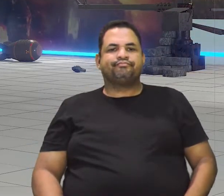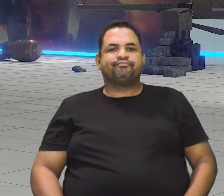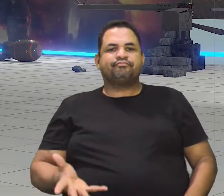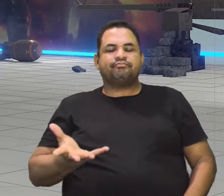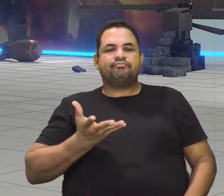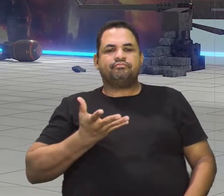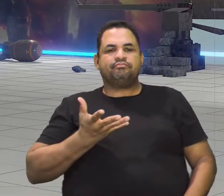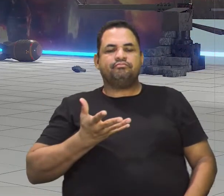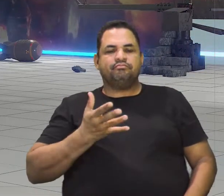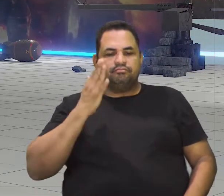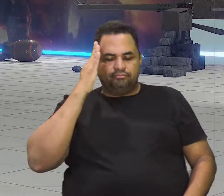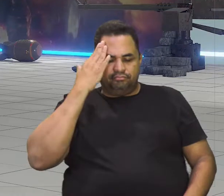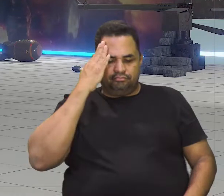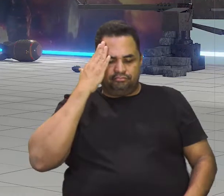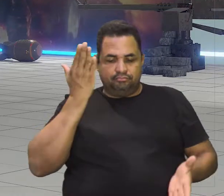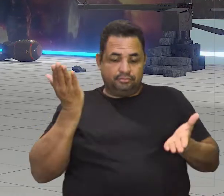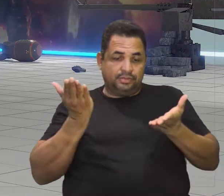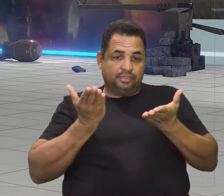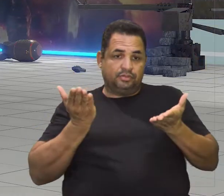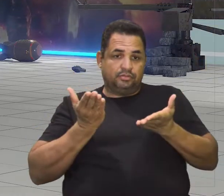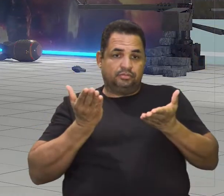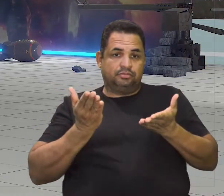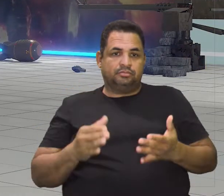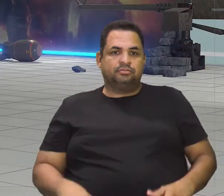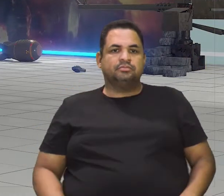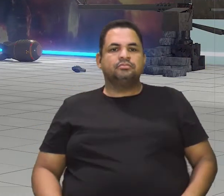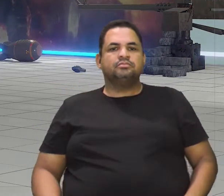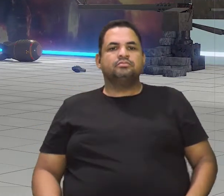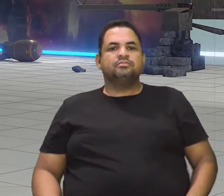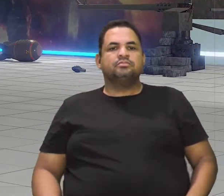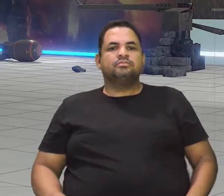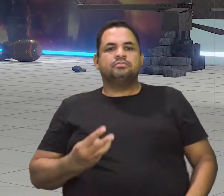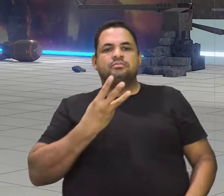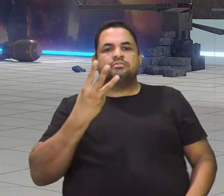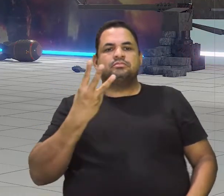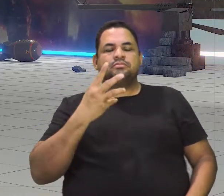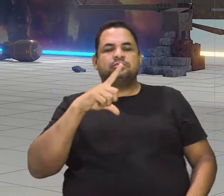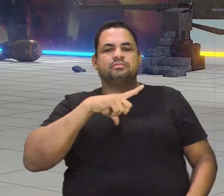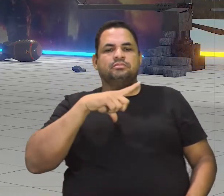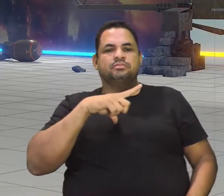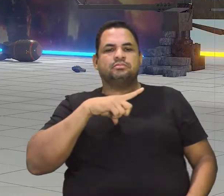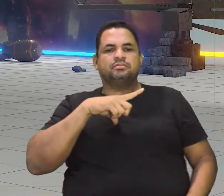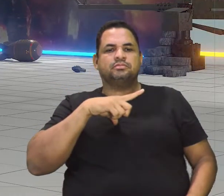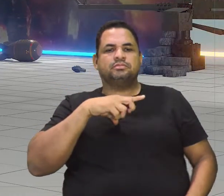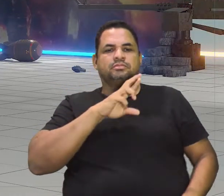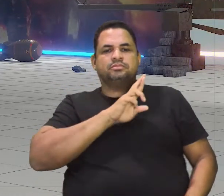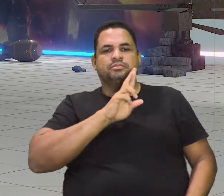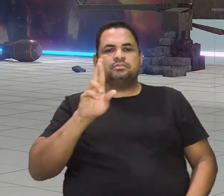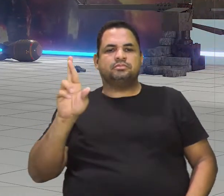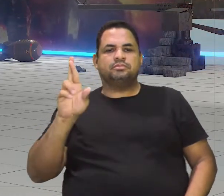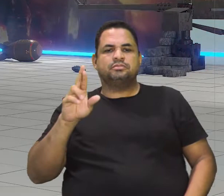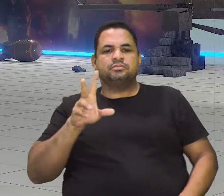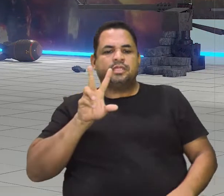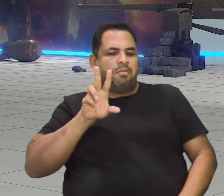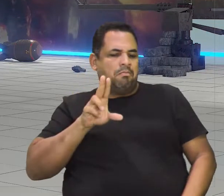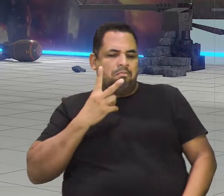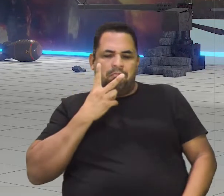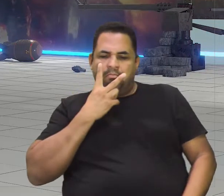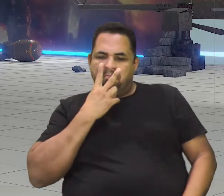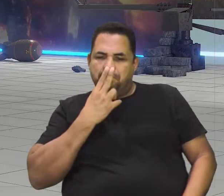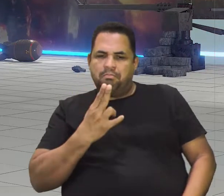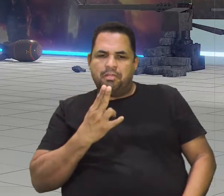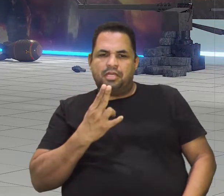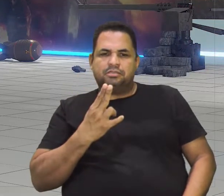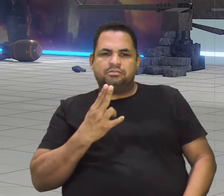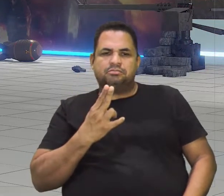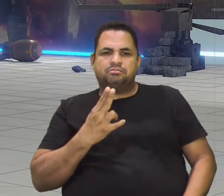vocês percebam neste momento? Nós temos 3 religiões que elas são irmãs, elas vêm da